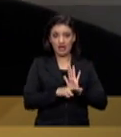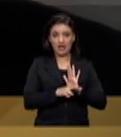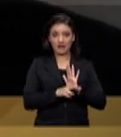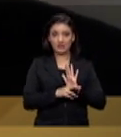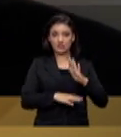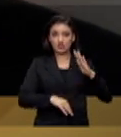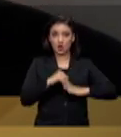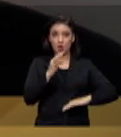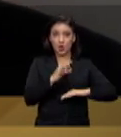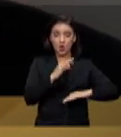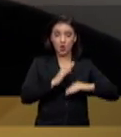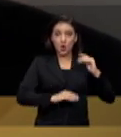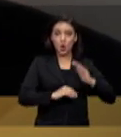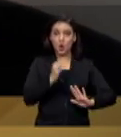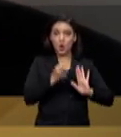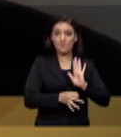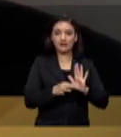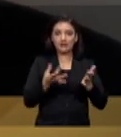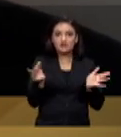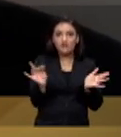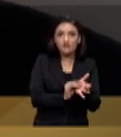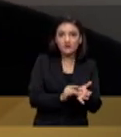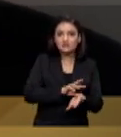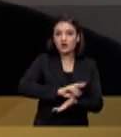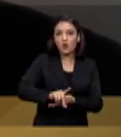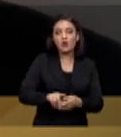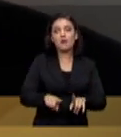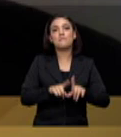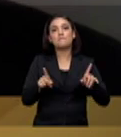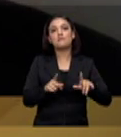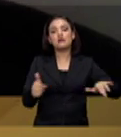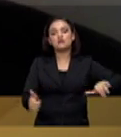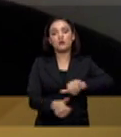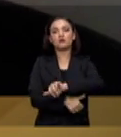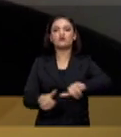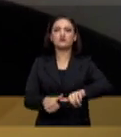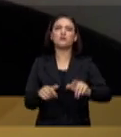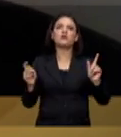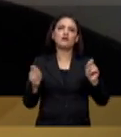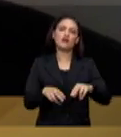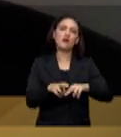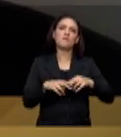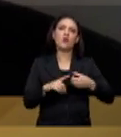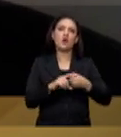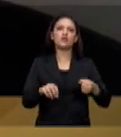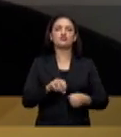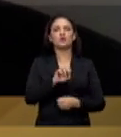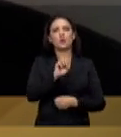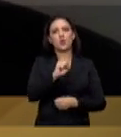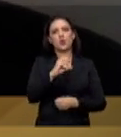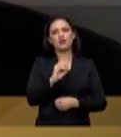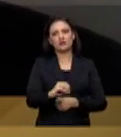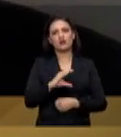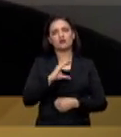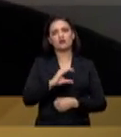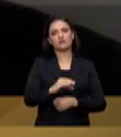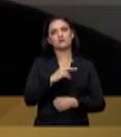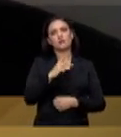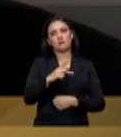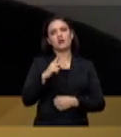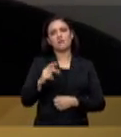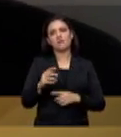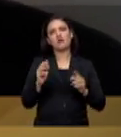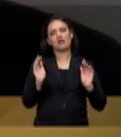sua modificação e que admite flexibilização nos termos do artigo 80 do Código de Processo Penal.